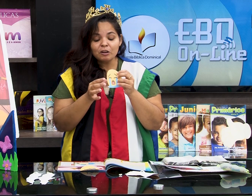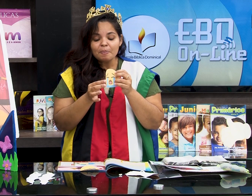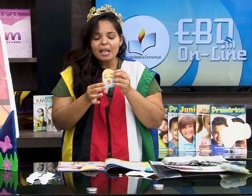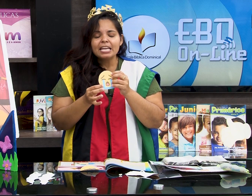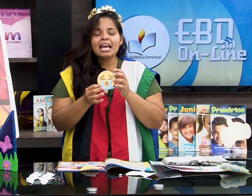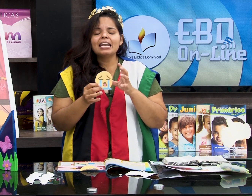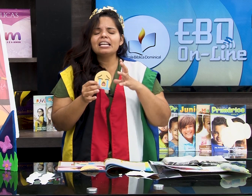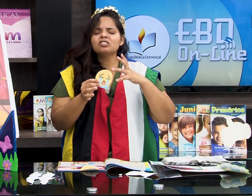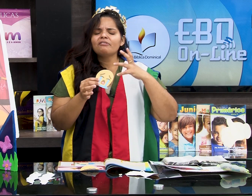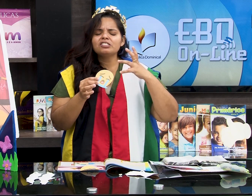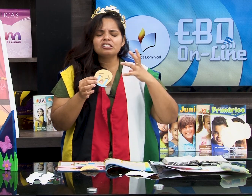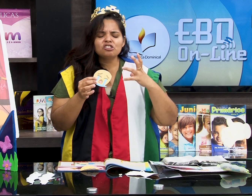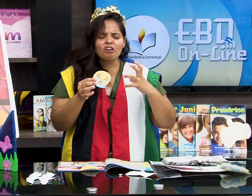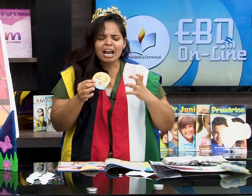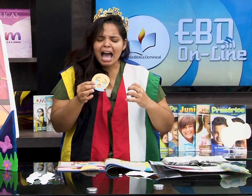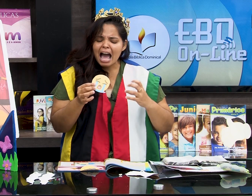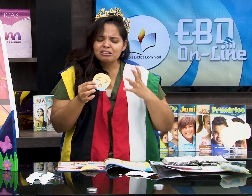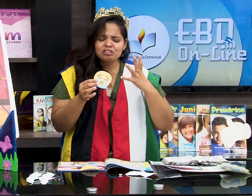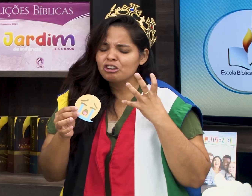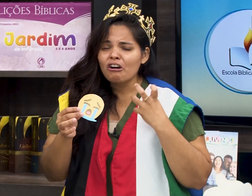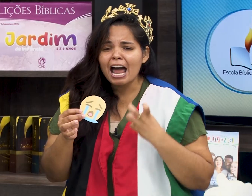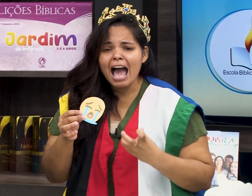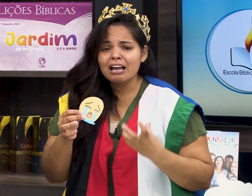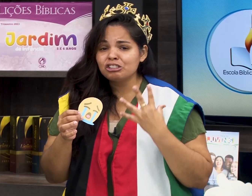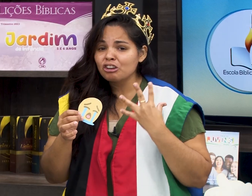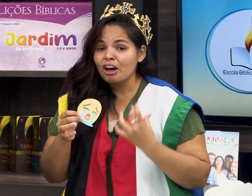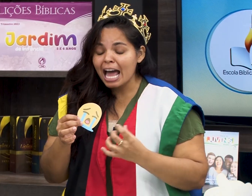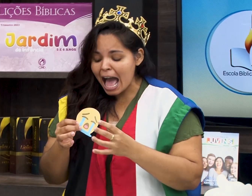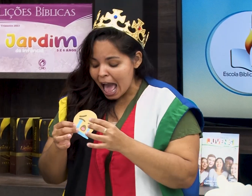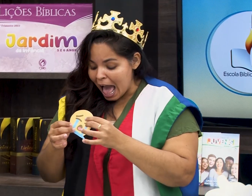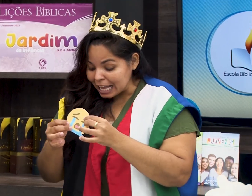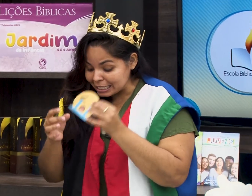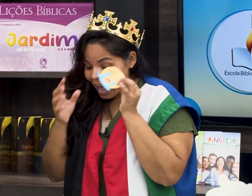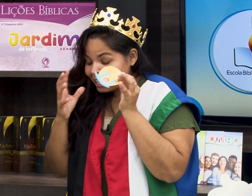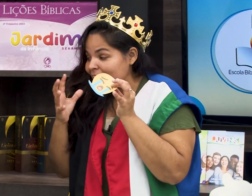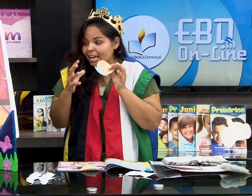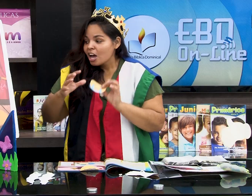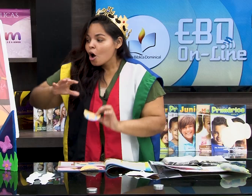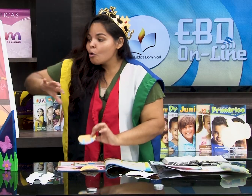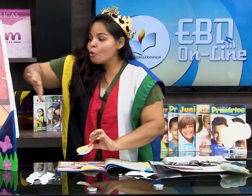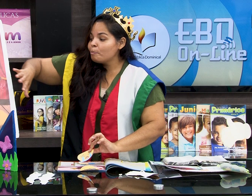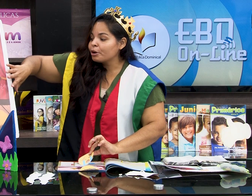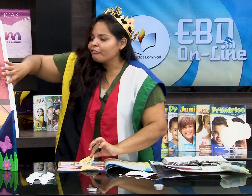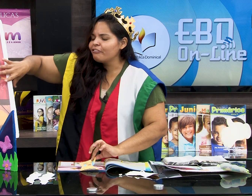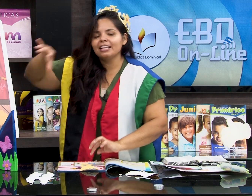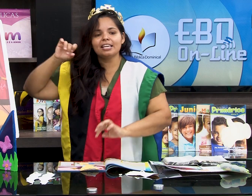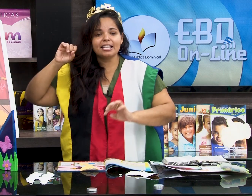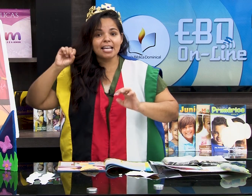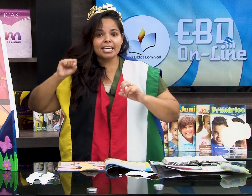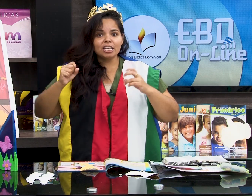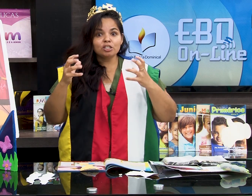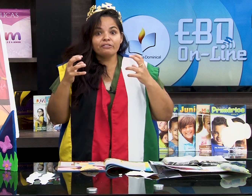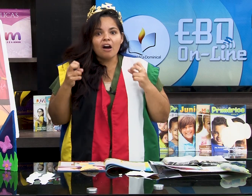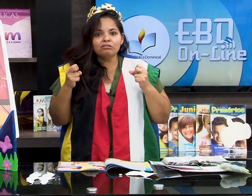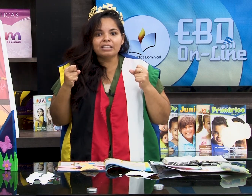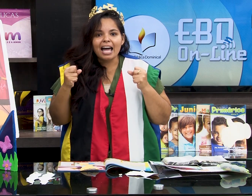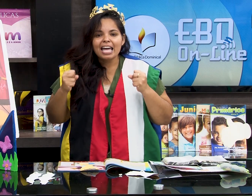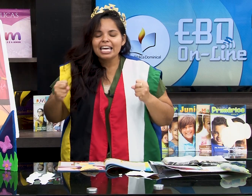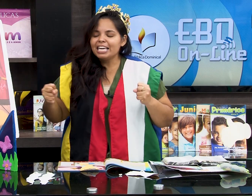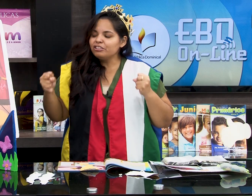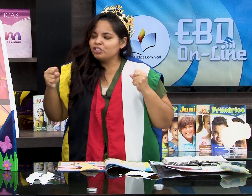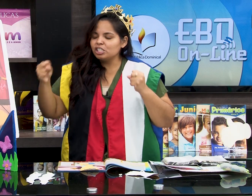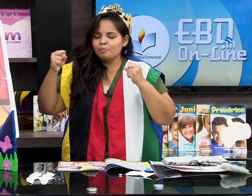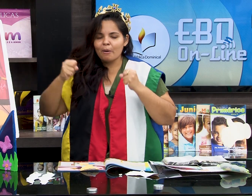tá certo? E ali ele só fazia chorar, chorar, chorar. Até que o profeta Isaías